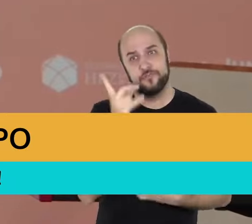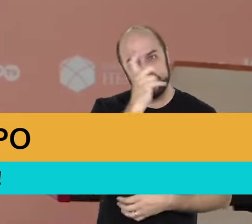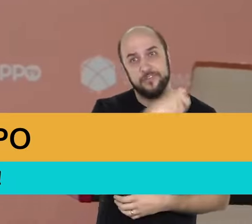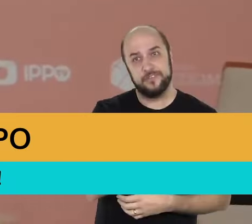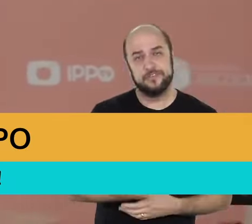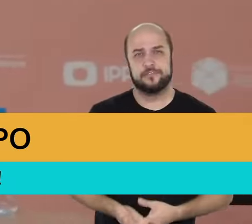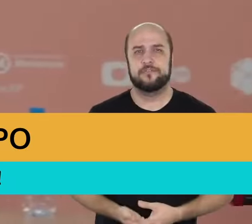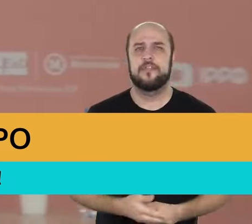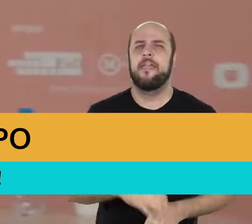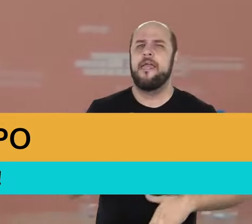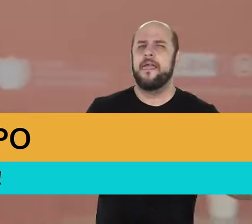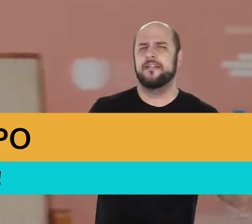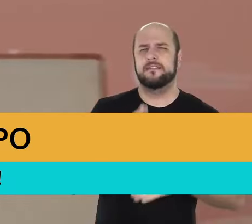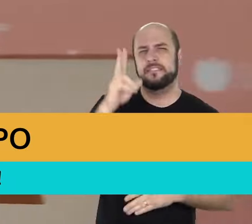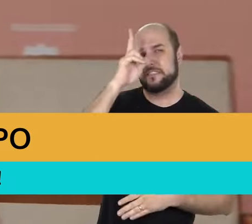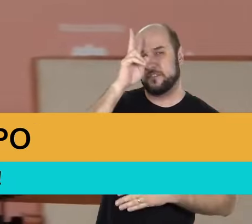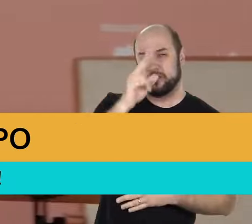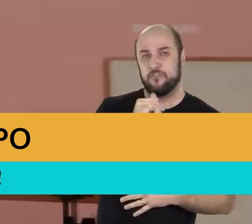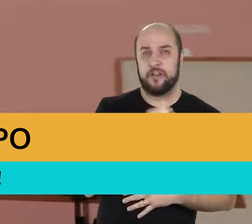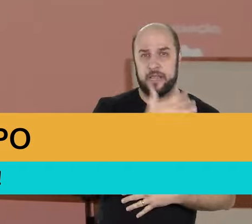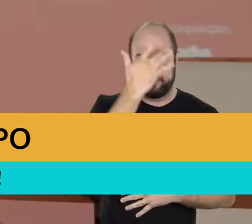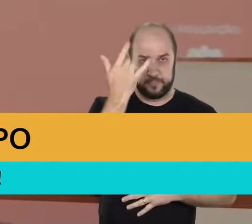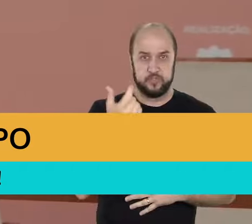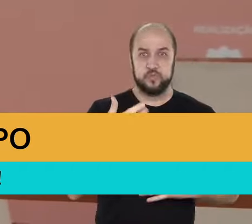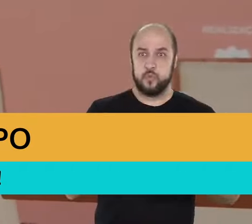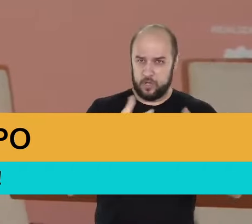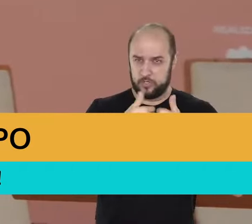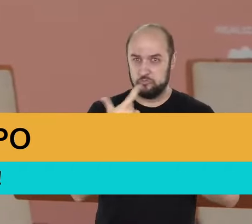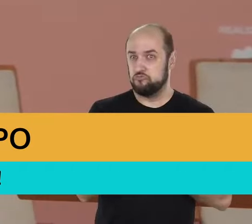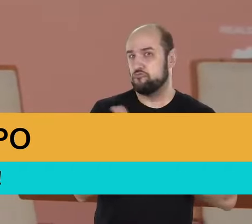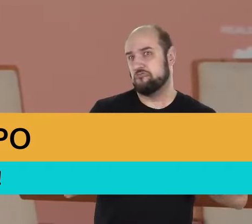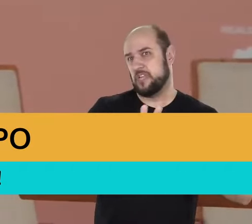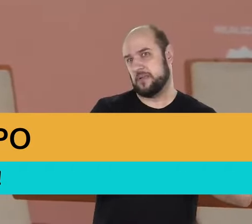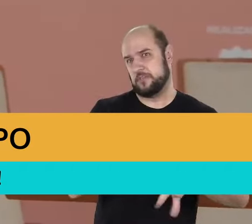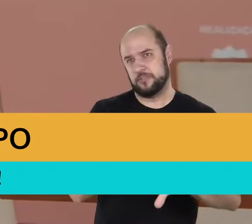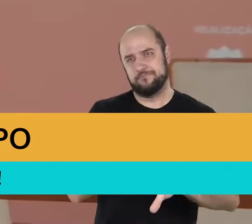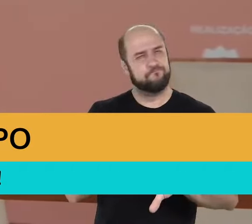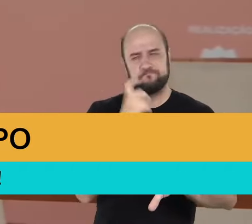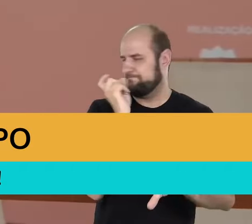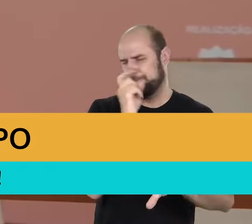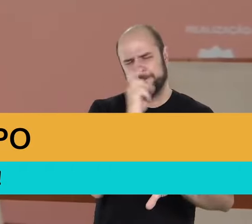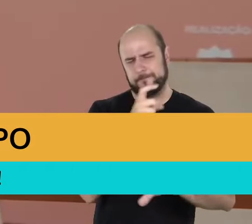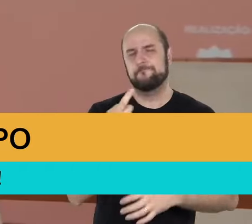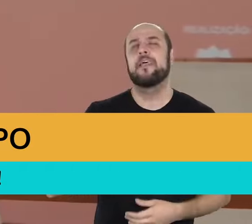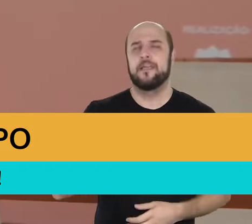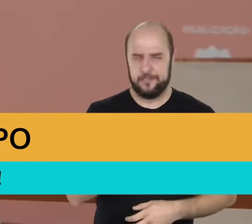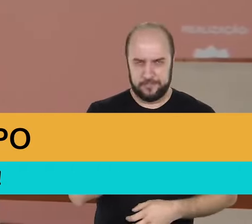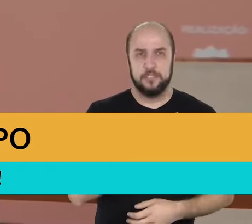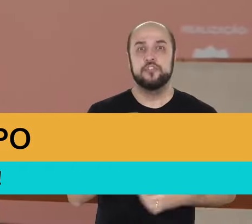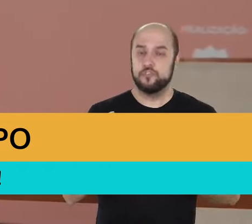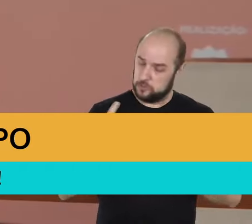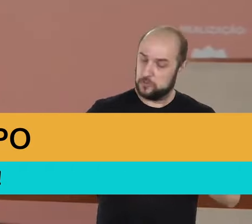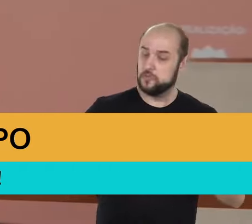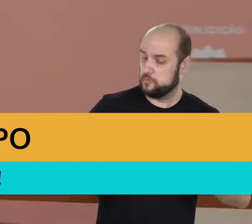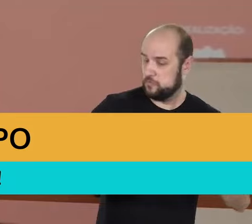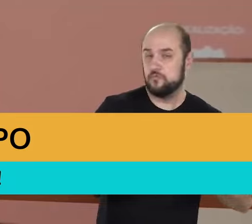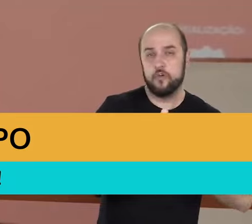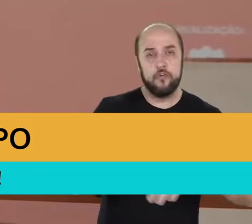mito que diz que as pessoas autistas não têm empatia. Isso é uma mentira, porque a gente desenvolve